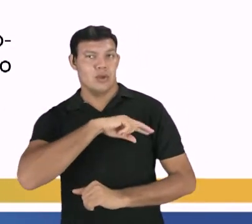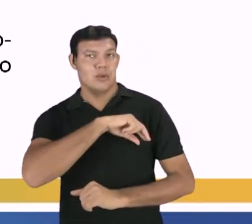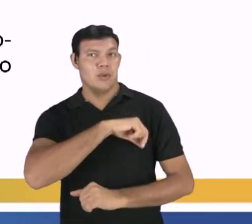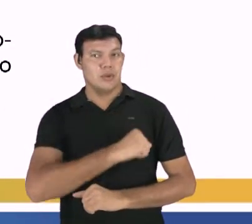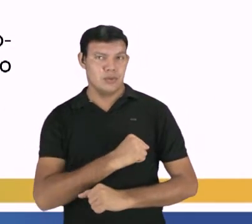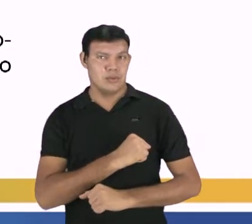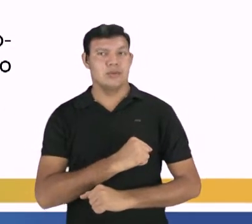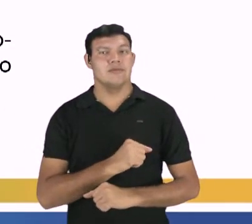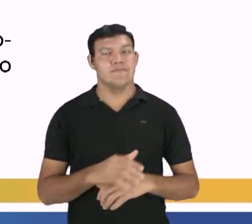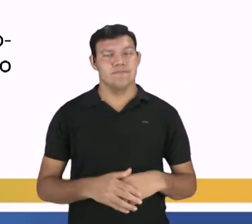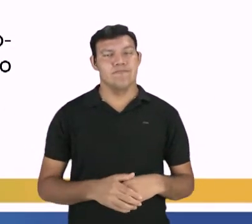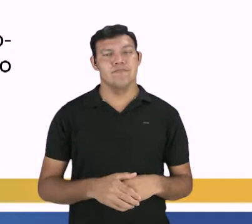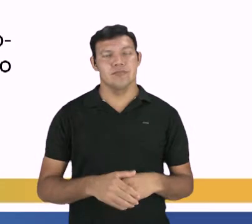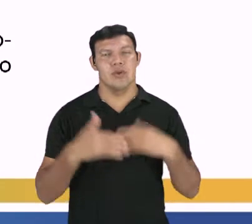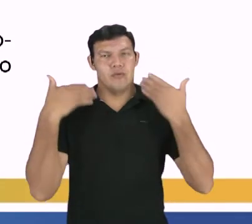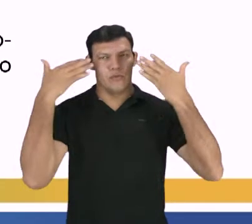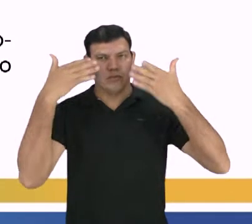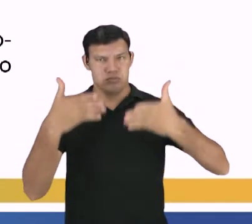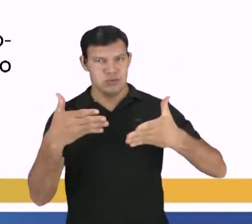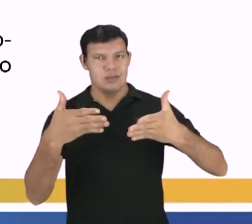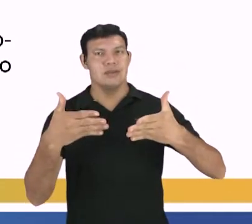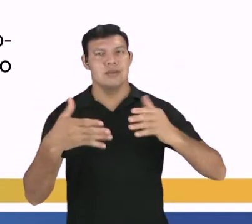ali buscava a questão